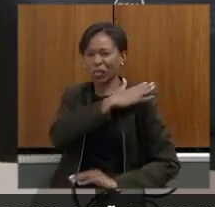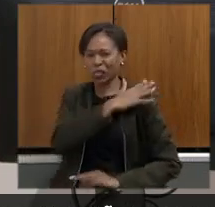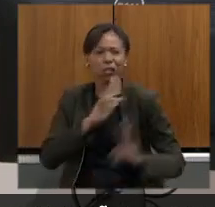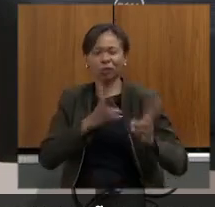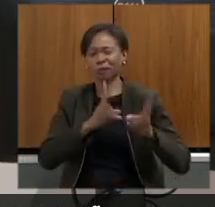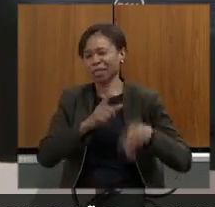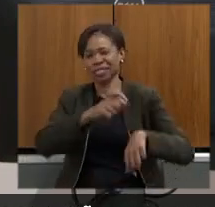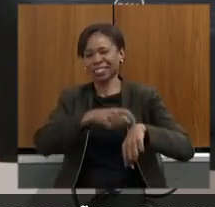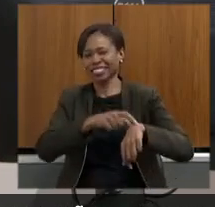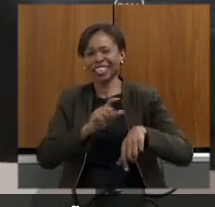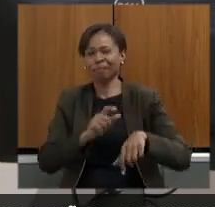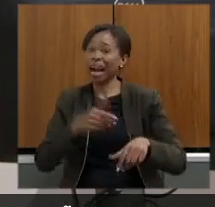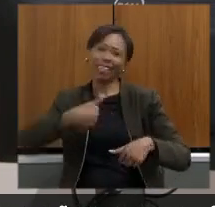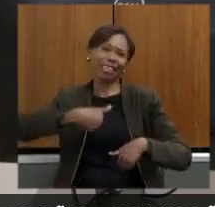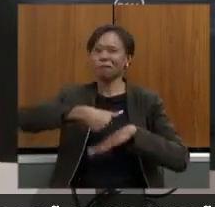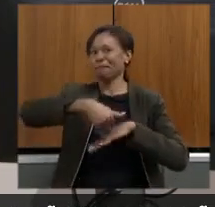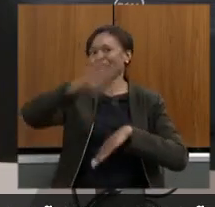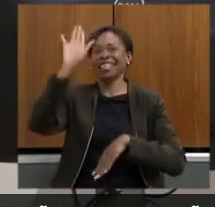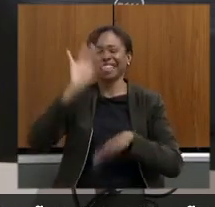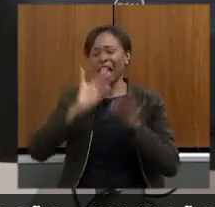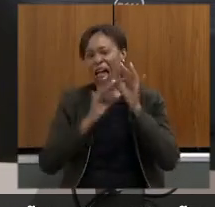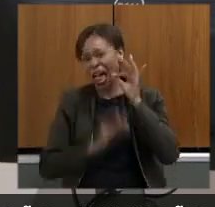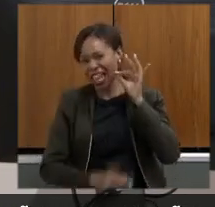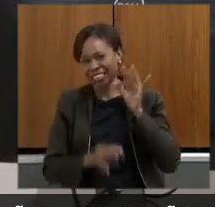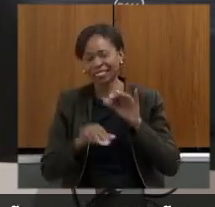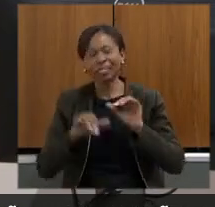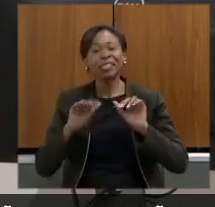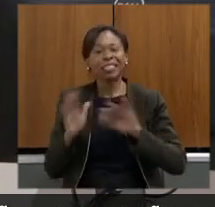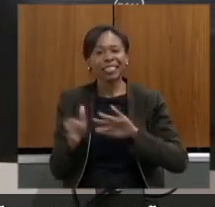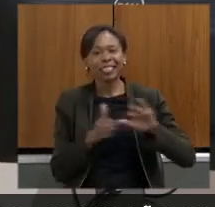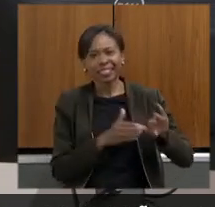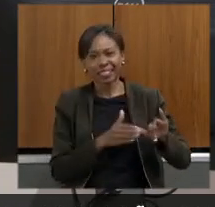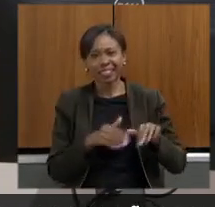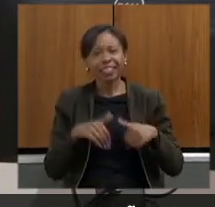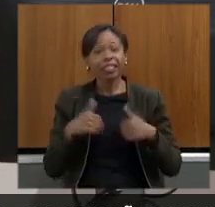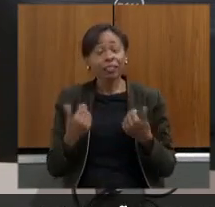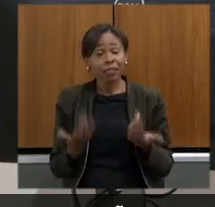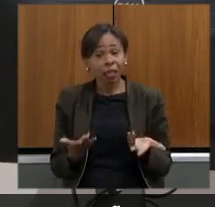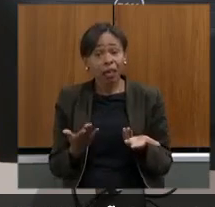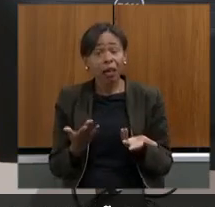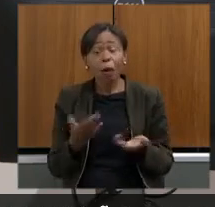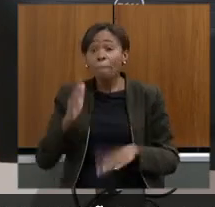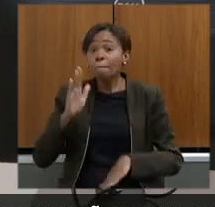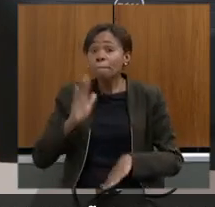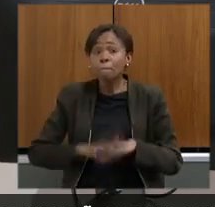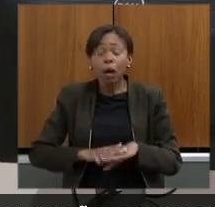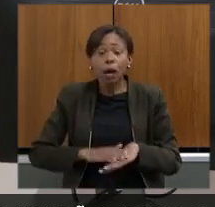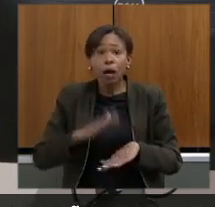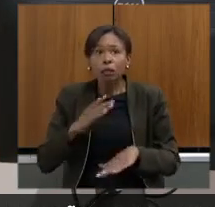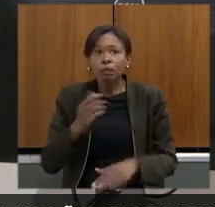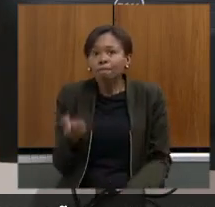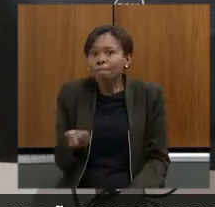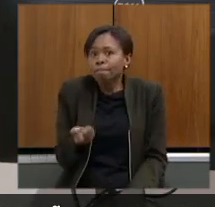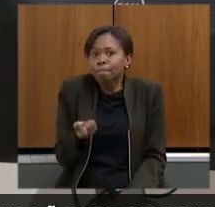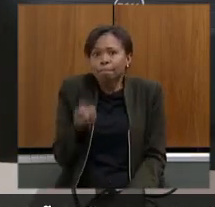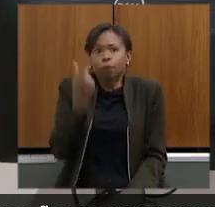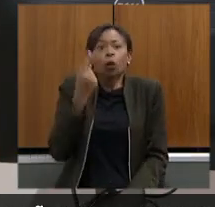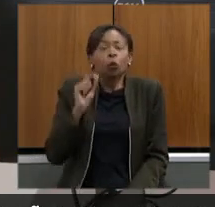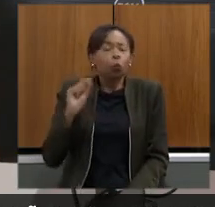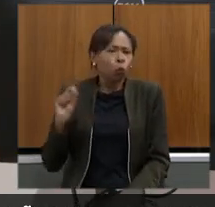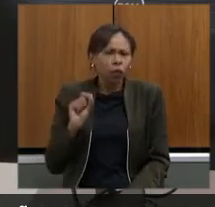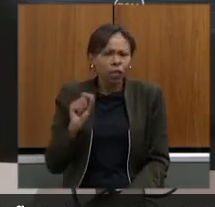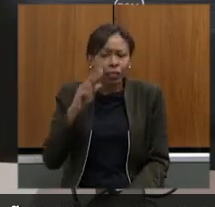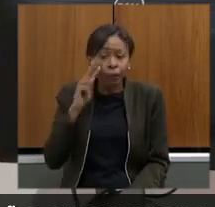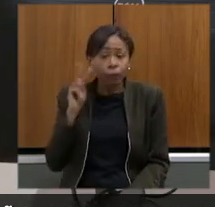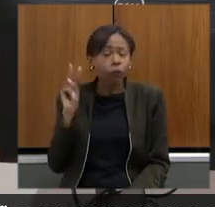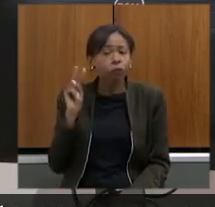a extrapola né mas então a coisa mais impressionante é a